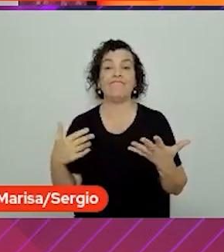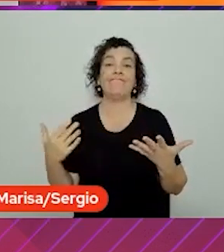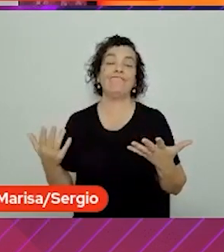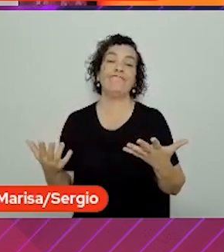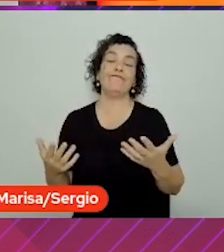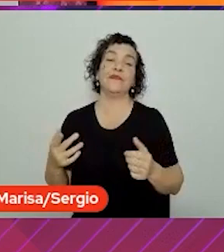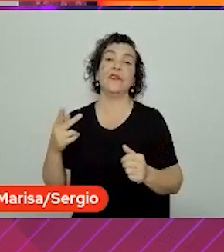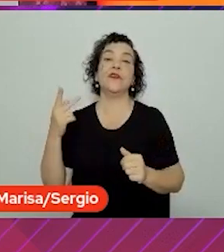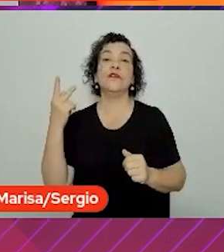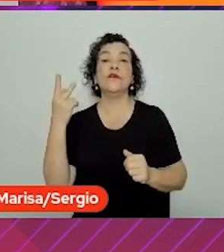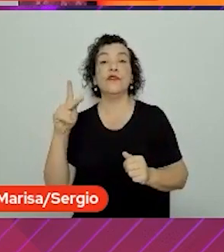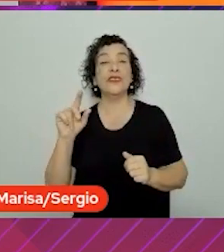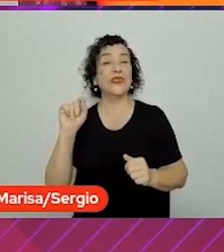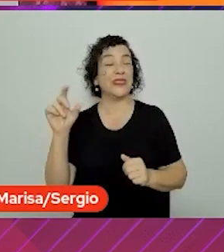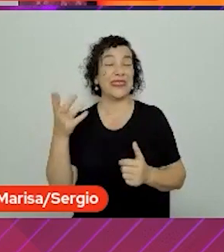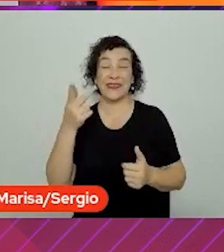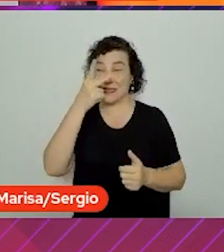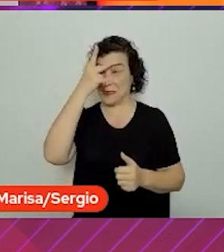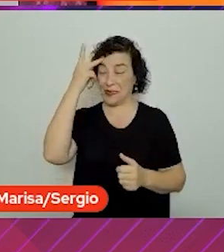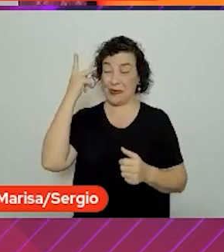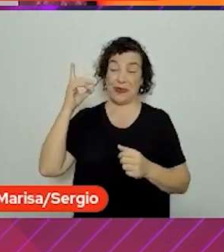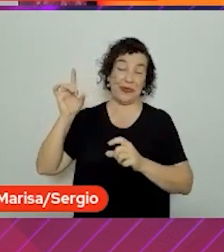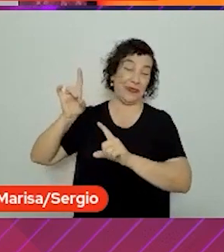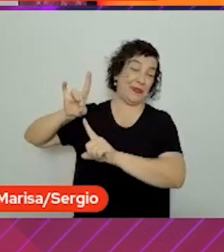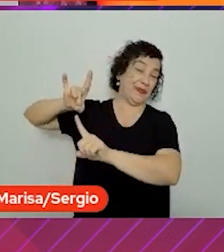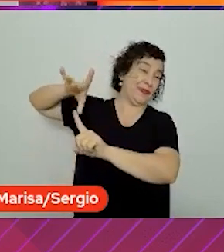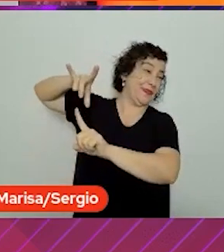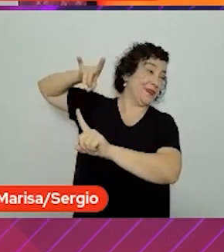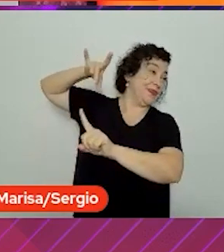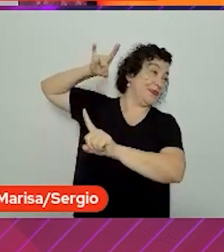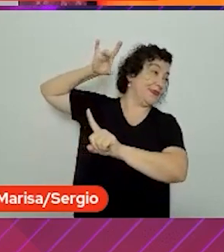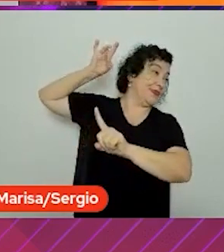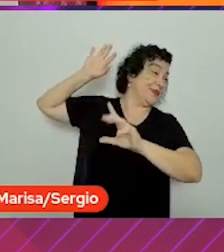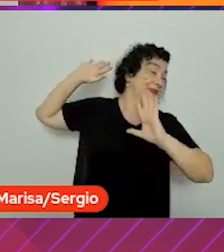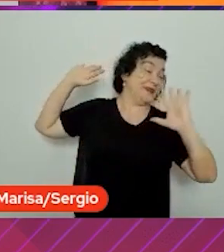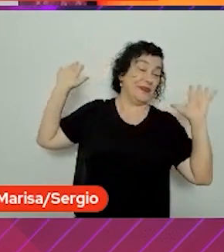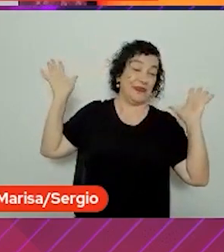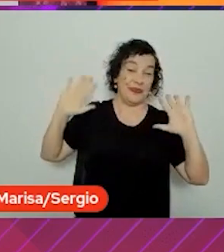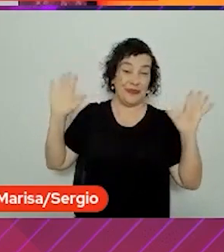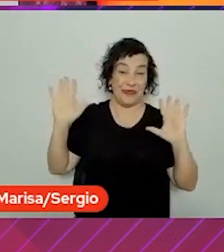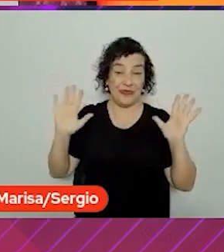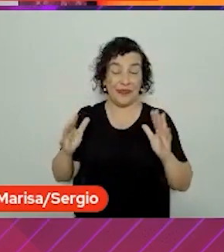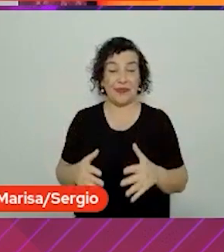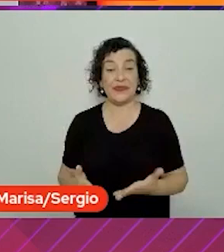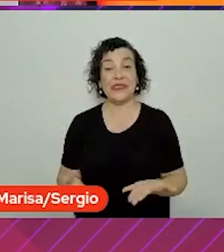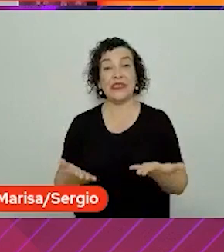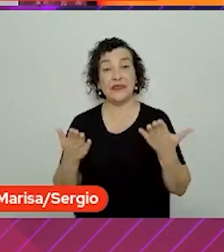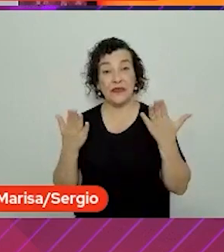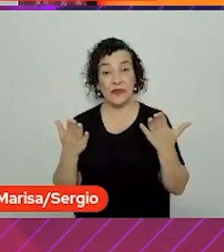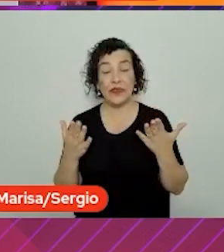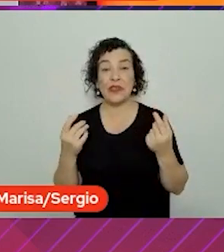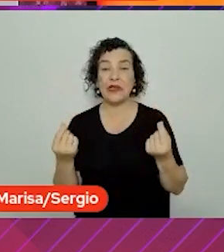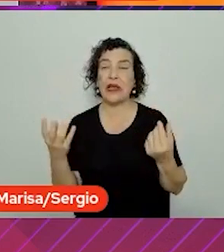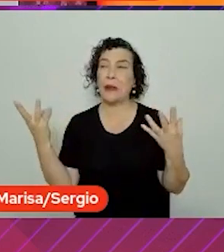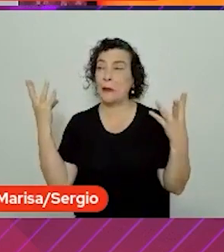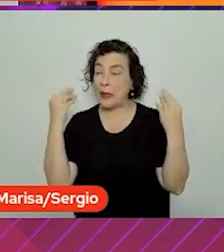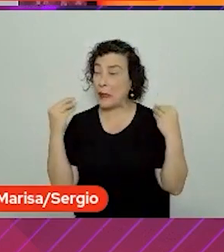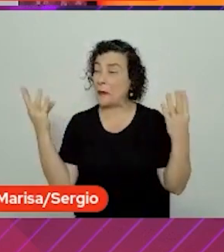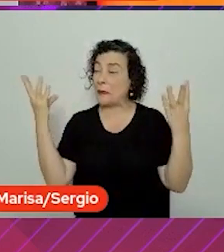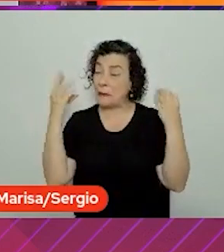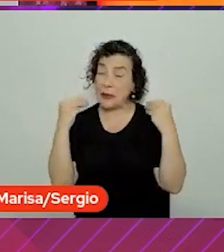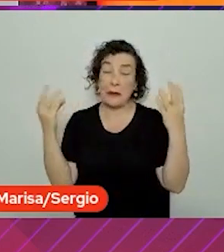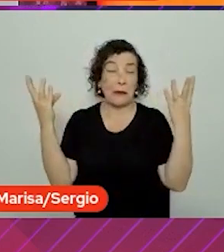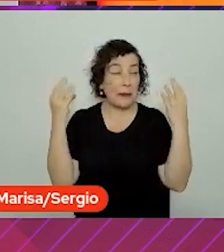você gera a antipatia das pessoas por aquilo que está sendo proposto. Então se você fica ali buzinando sempre na orelha